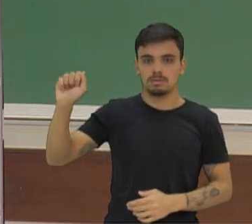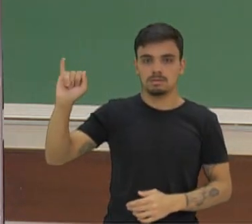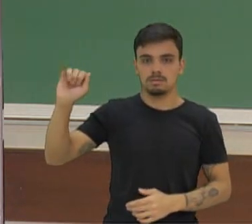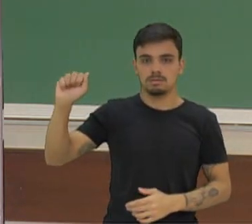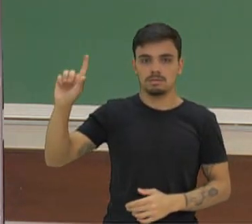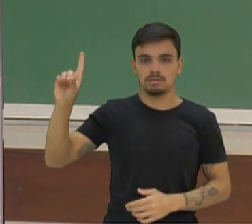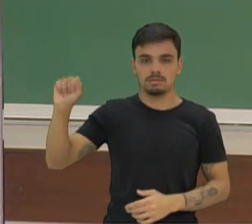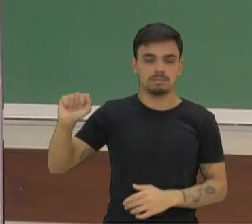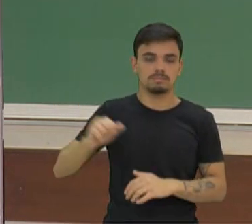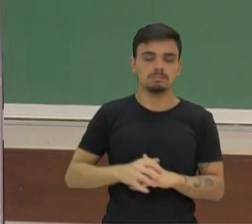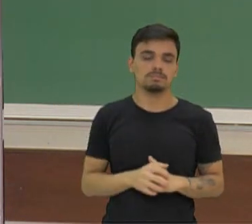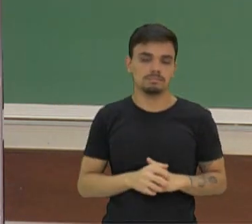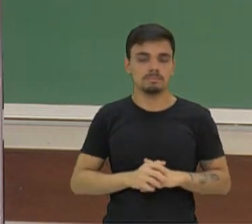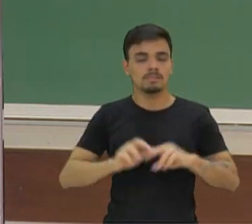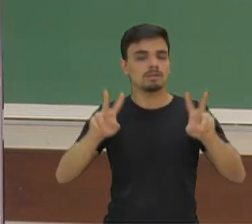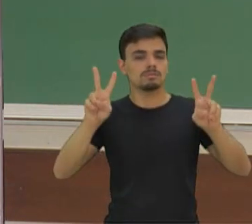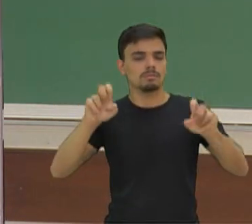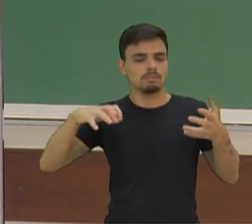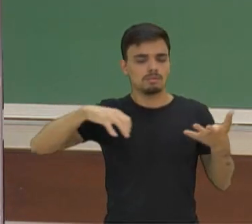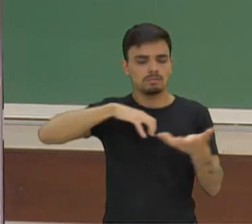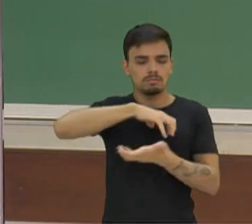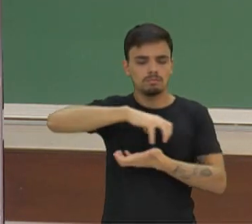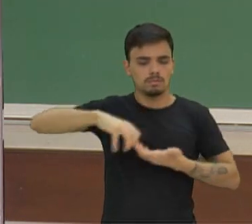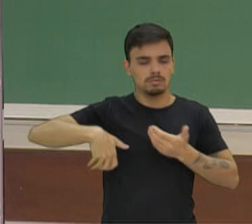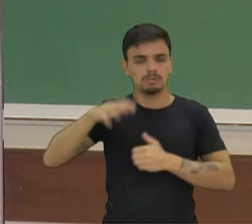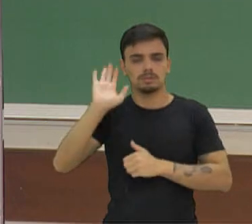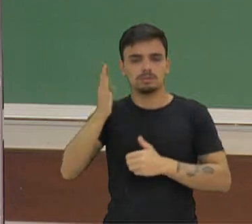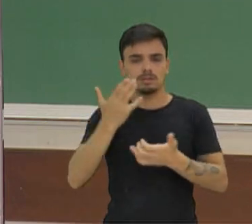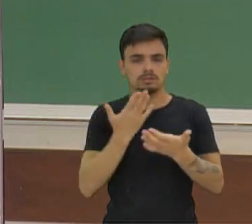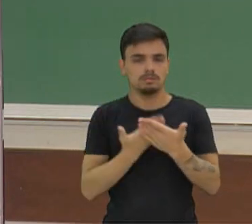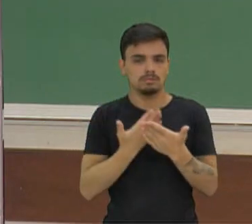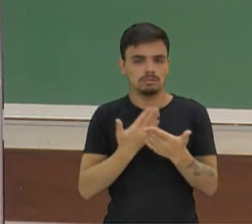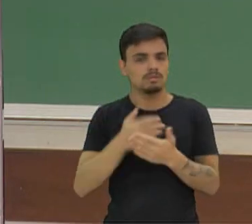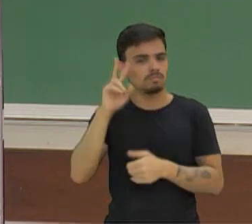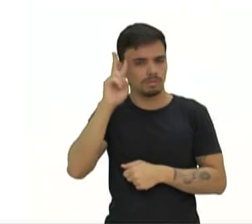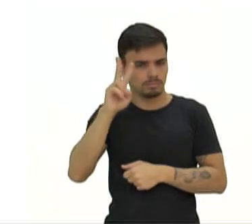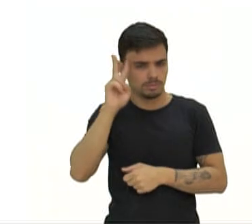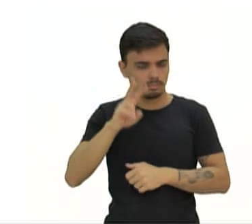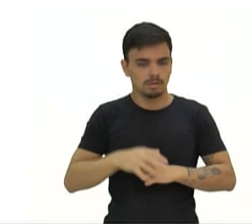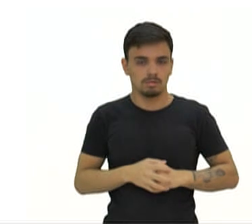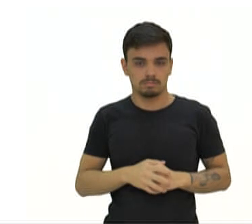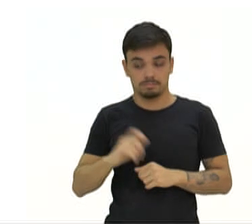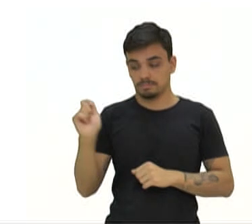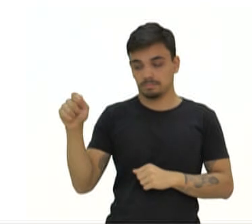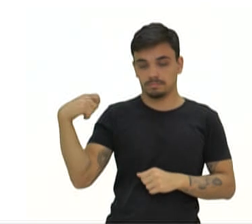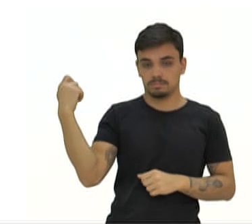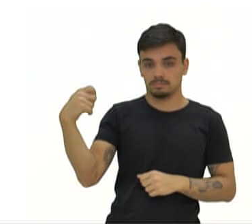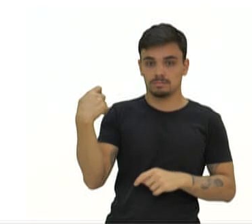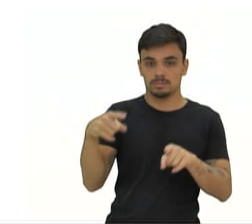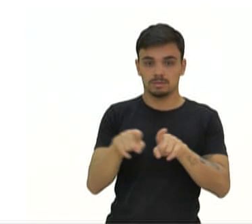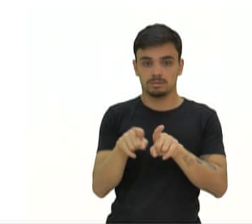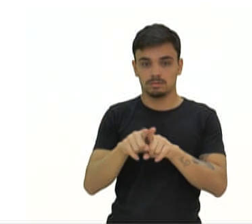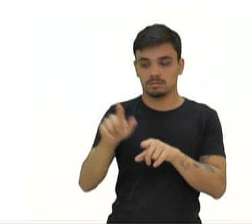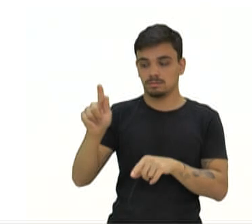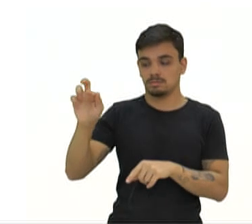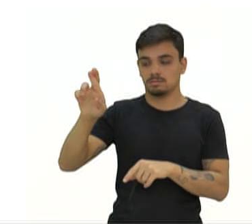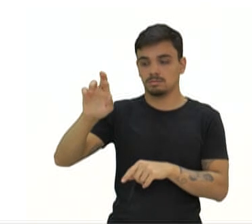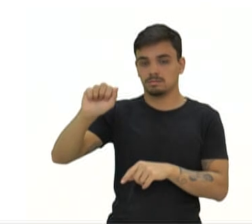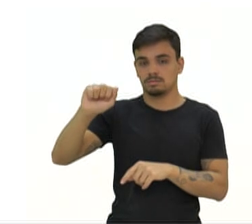E sobre as revoltas que nós já estudamos, vamos lembrar um pouquinho aqui? Rio Grande do Sul,